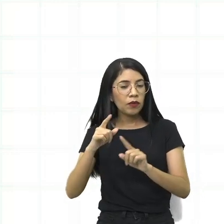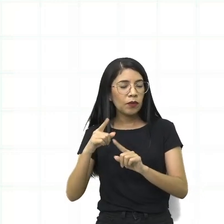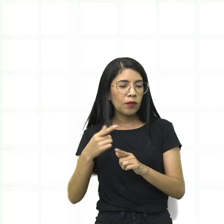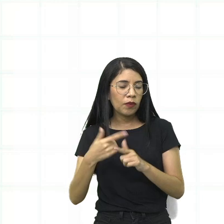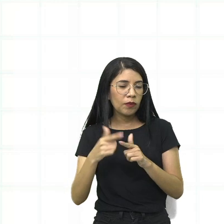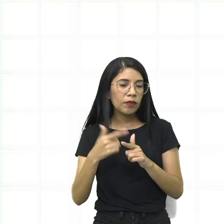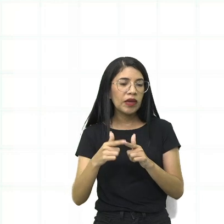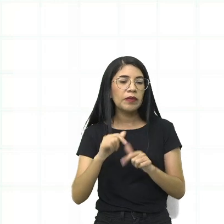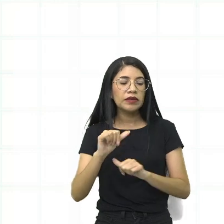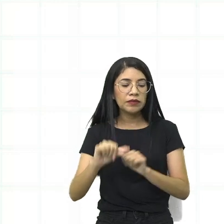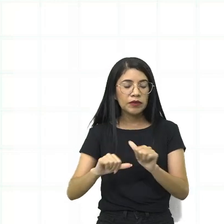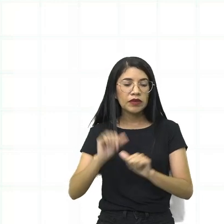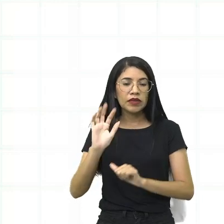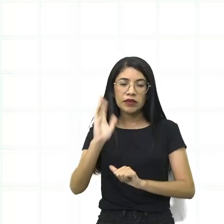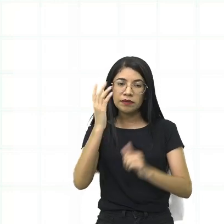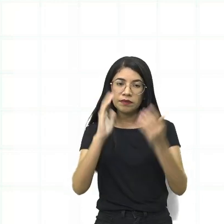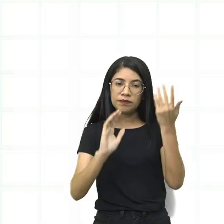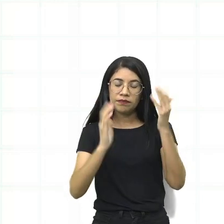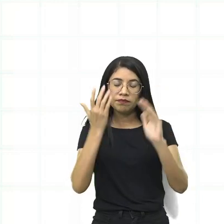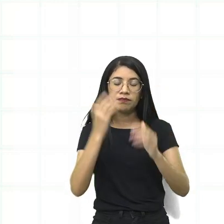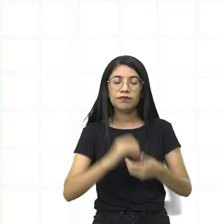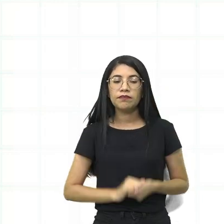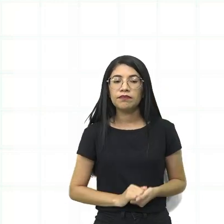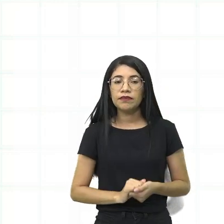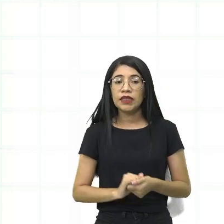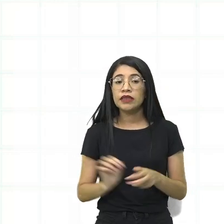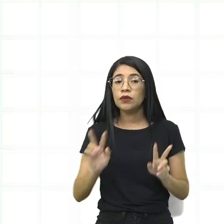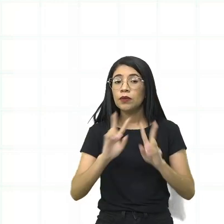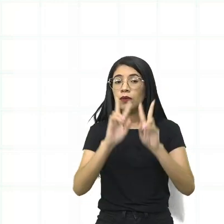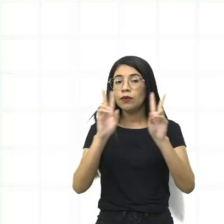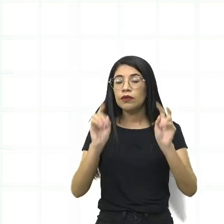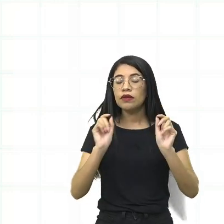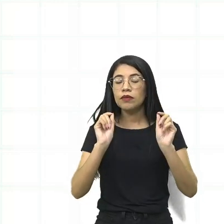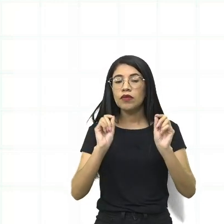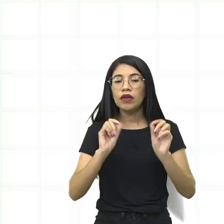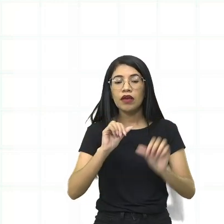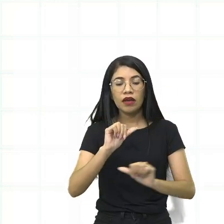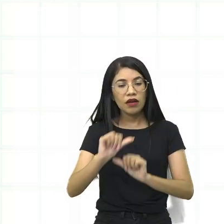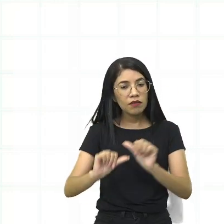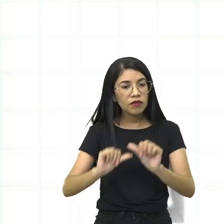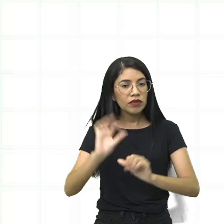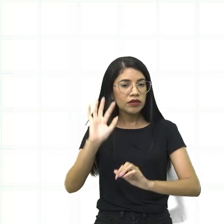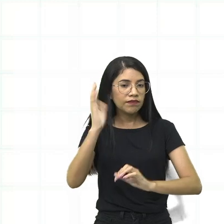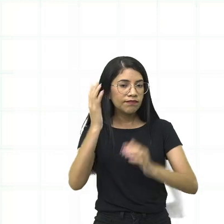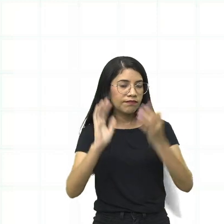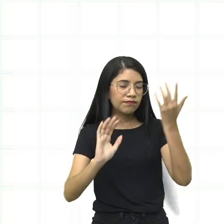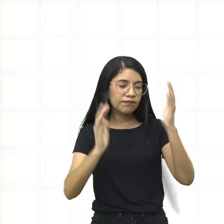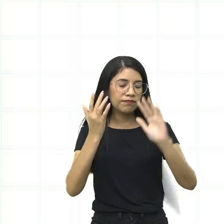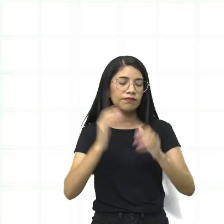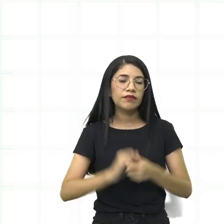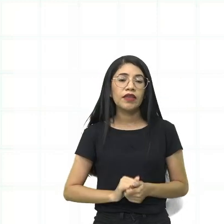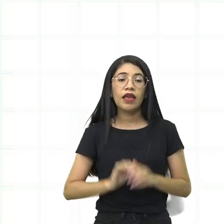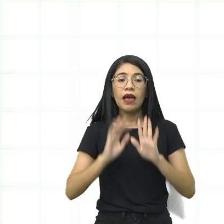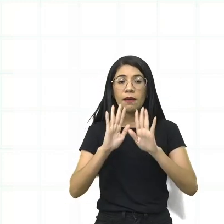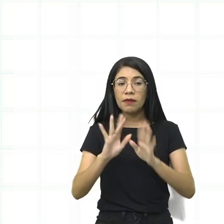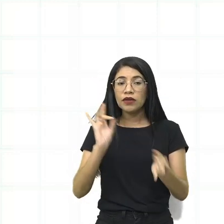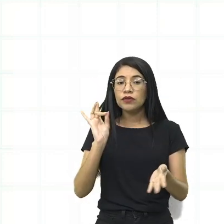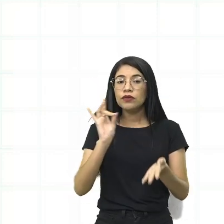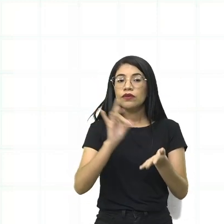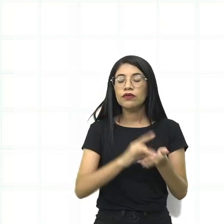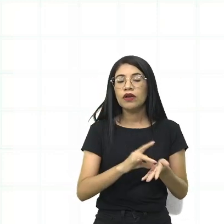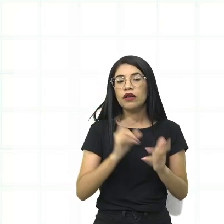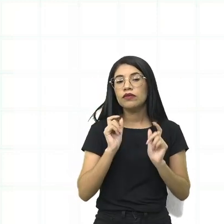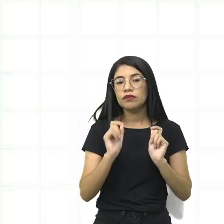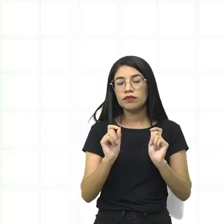que eu tenho aqui um assunto que são as mudanças climáticas. O fato, né? O fato